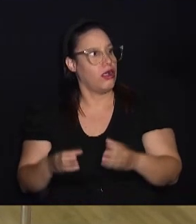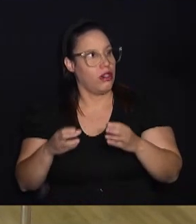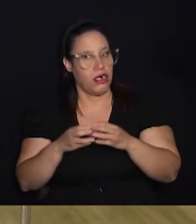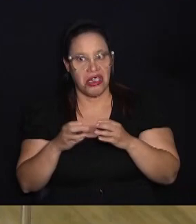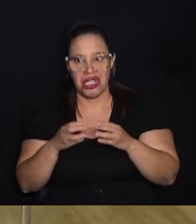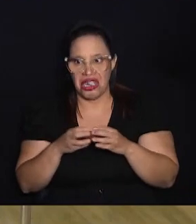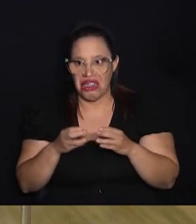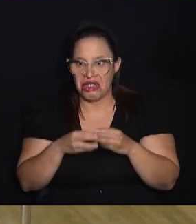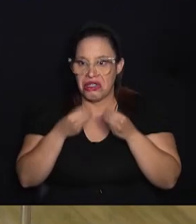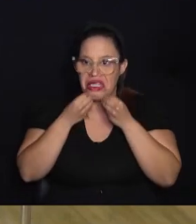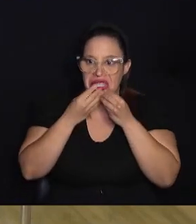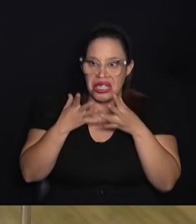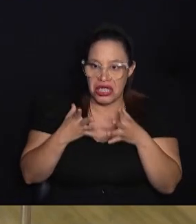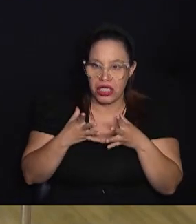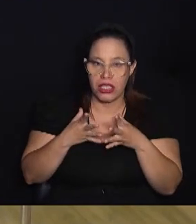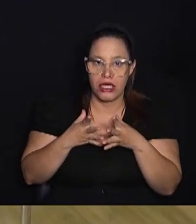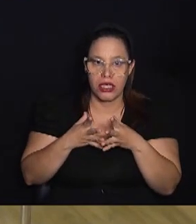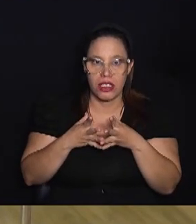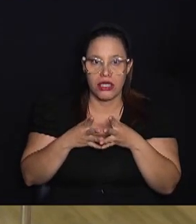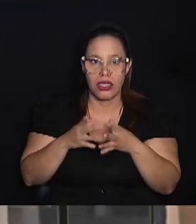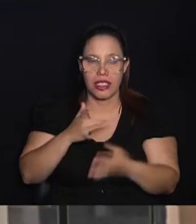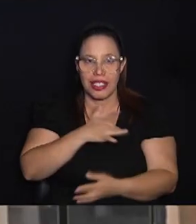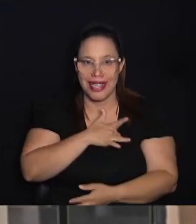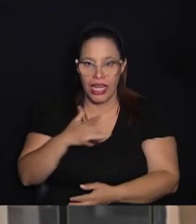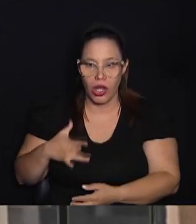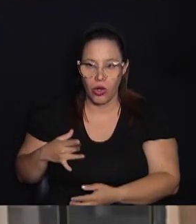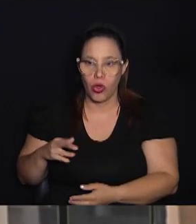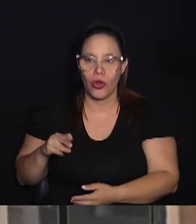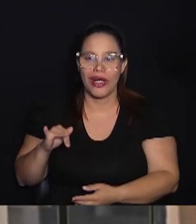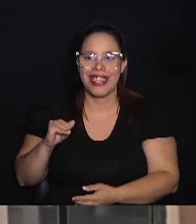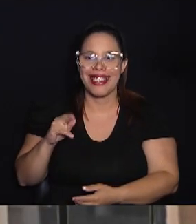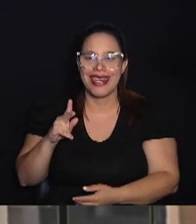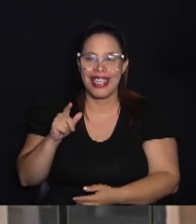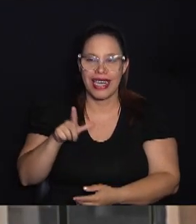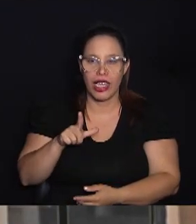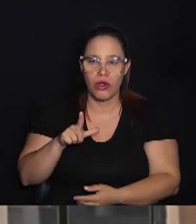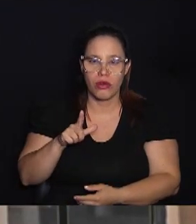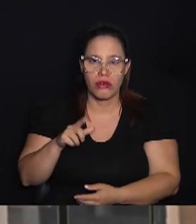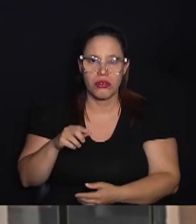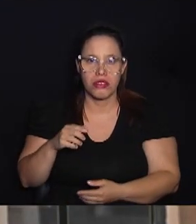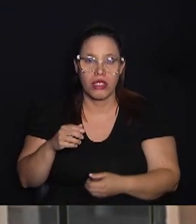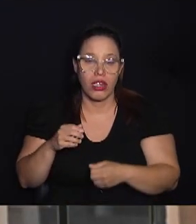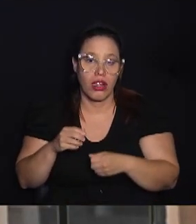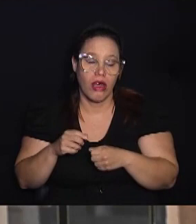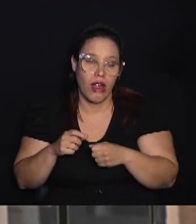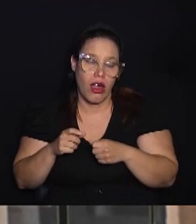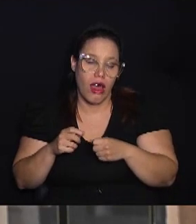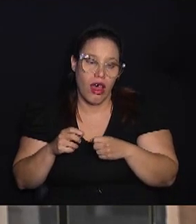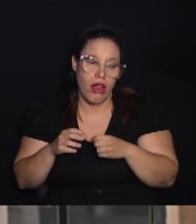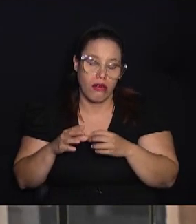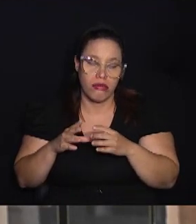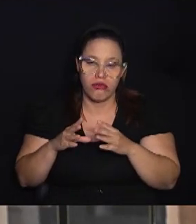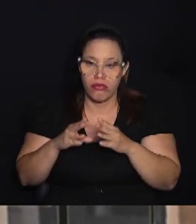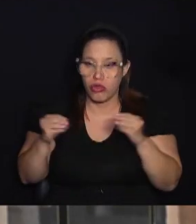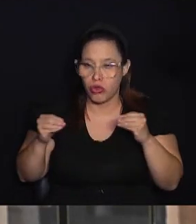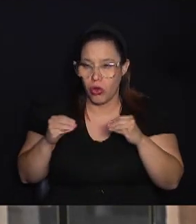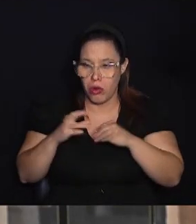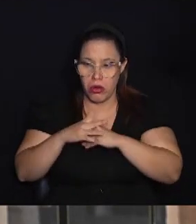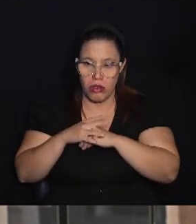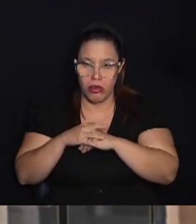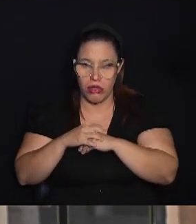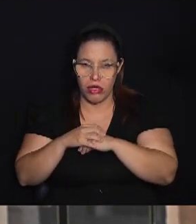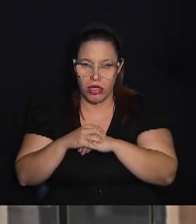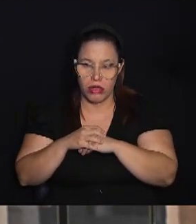timão hein viver com saúde integral é mais do que apenas ausência de doenças né abraçar um estilo de